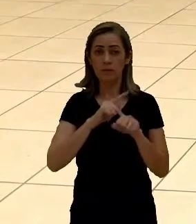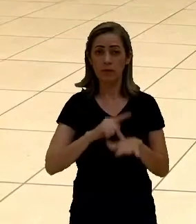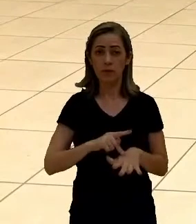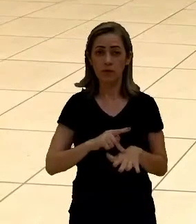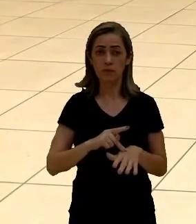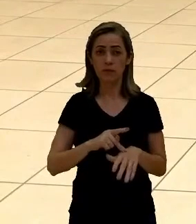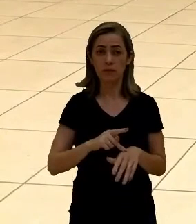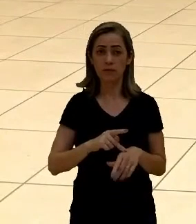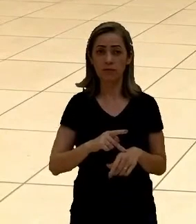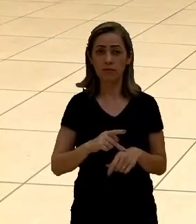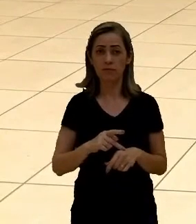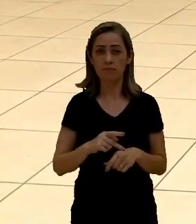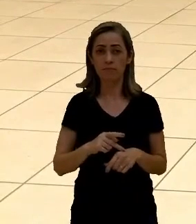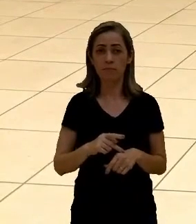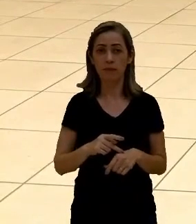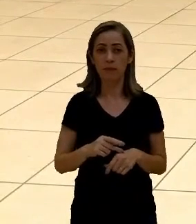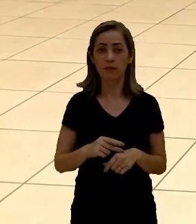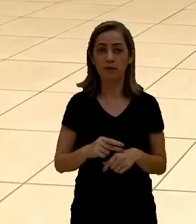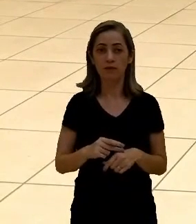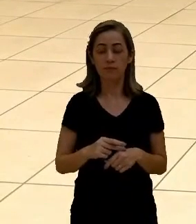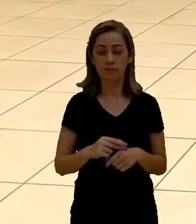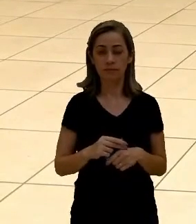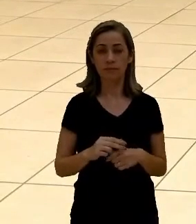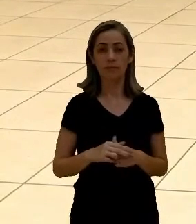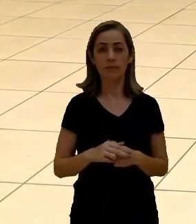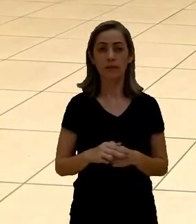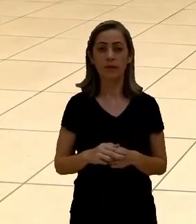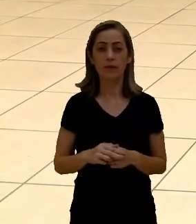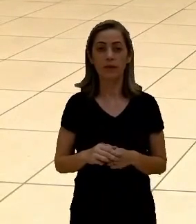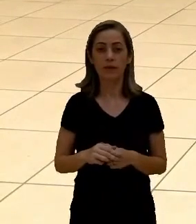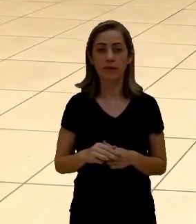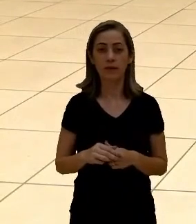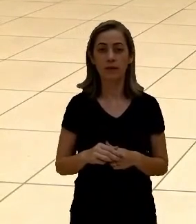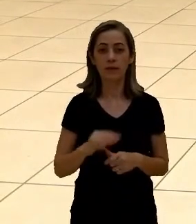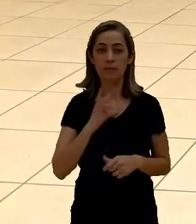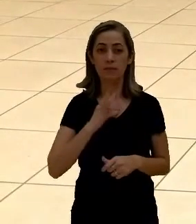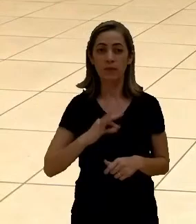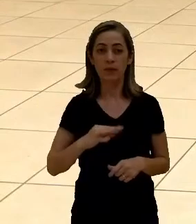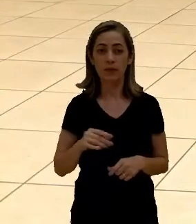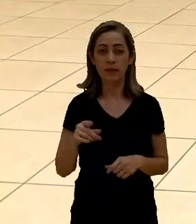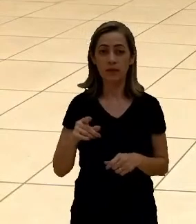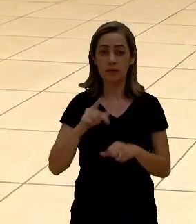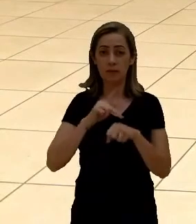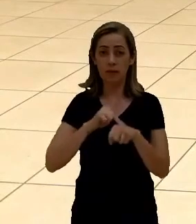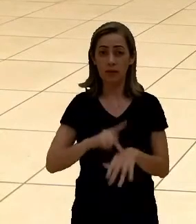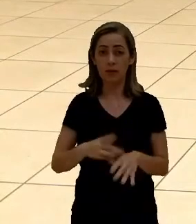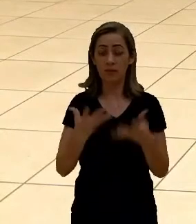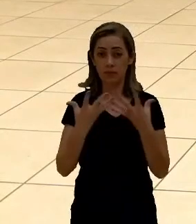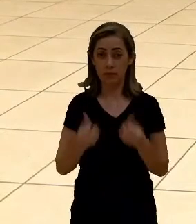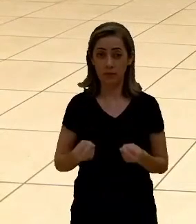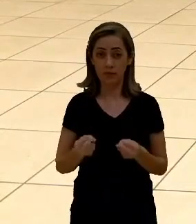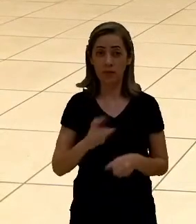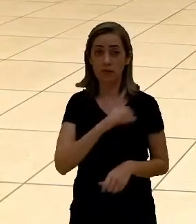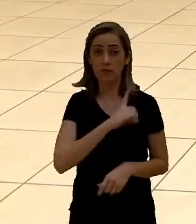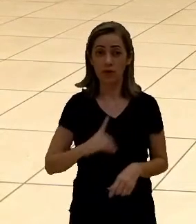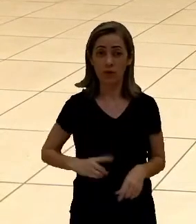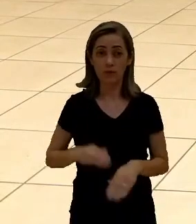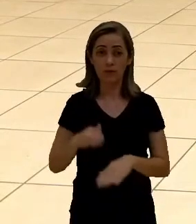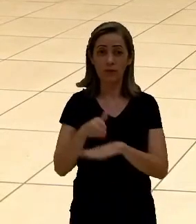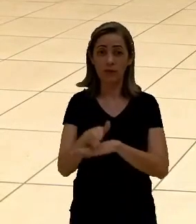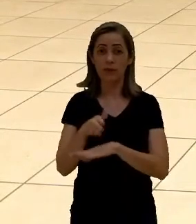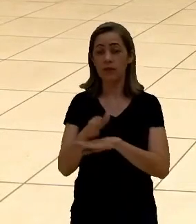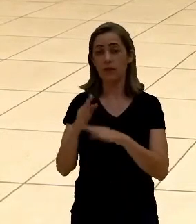para ser diácono permanente eu acolhi o chamado E ingressei na escola